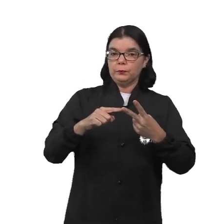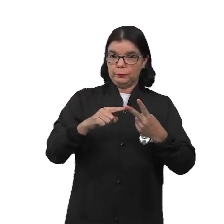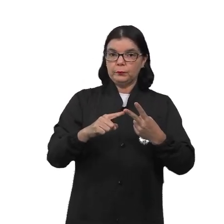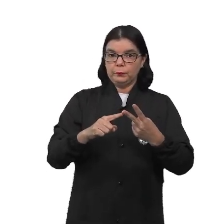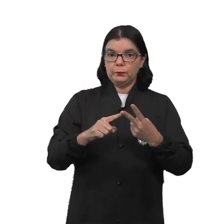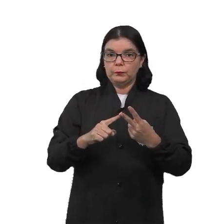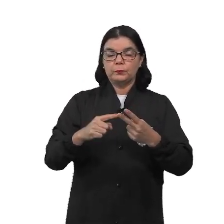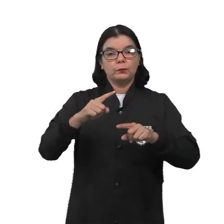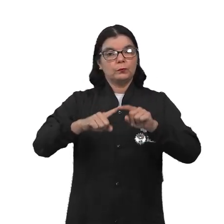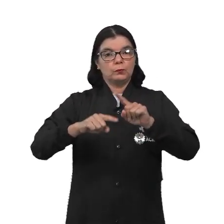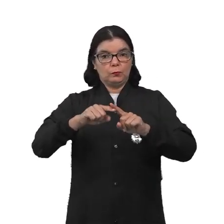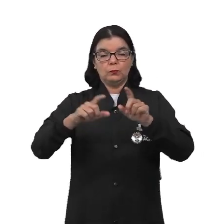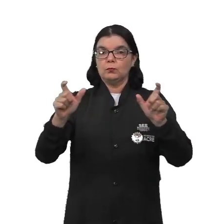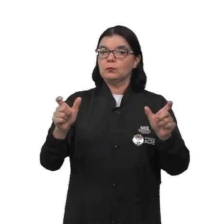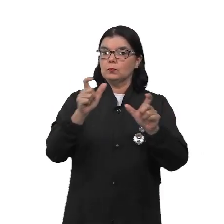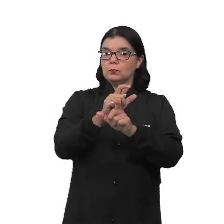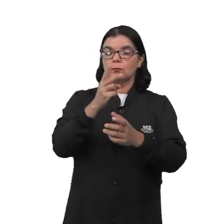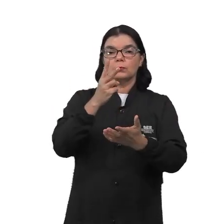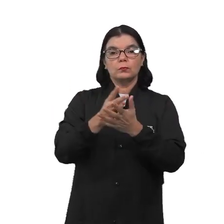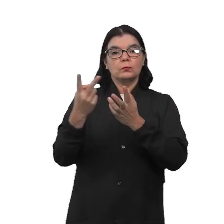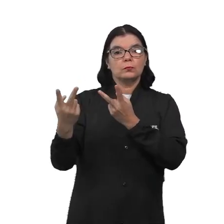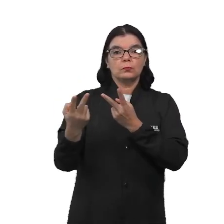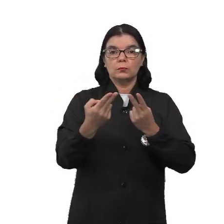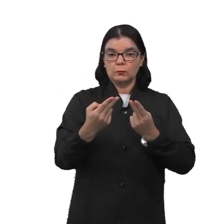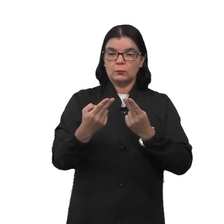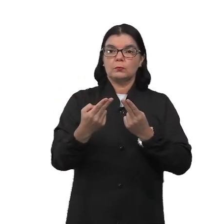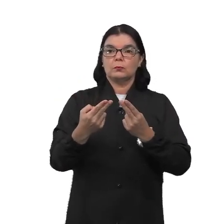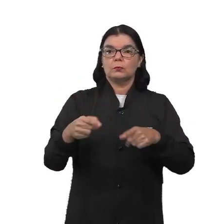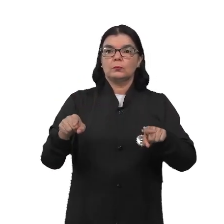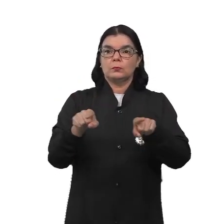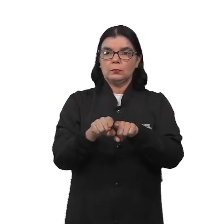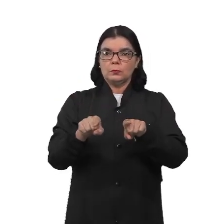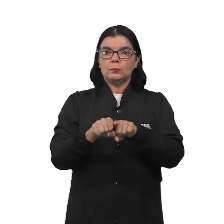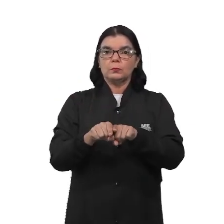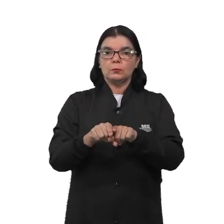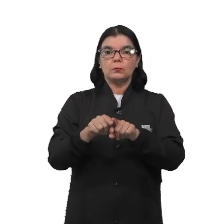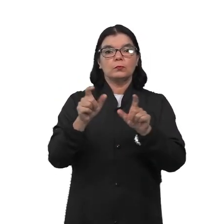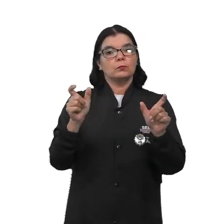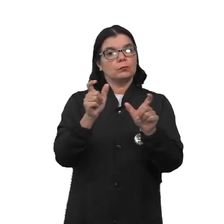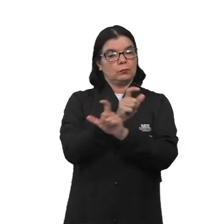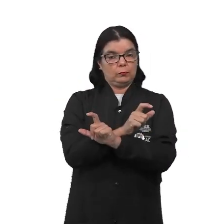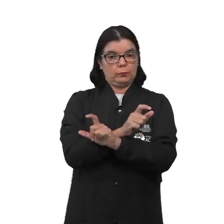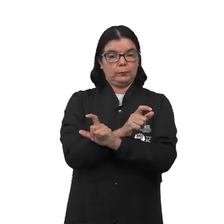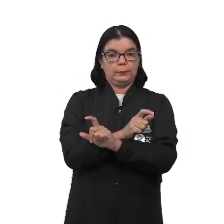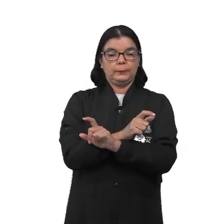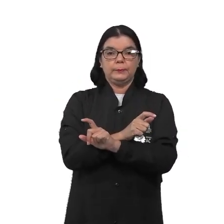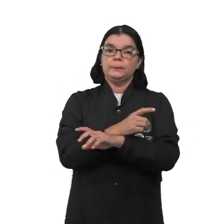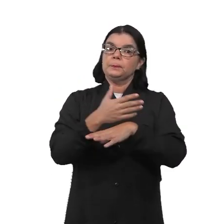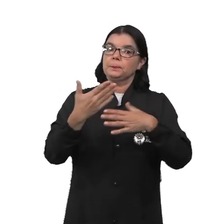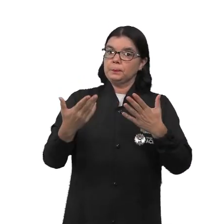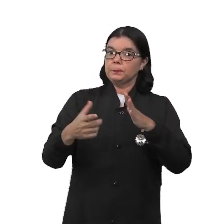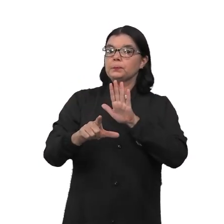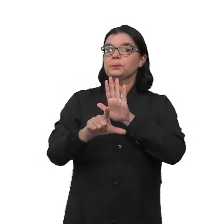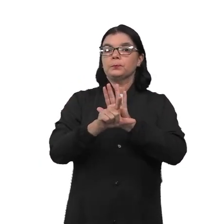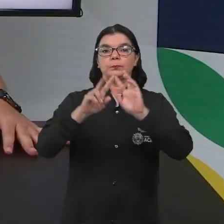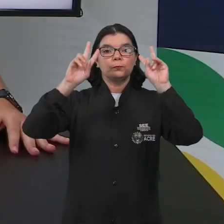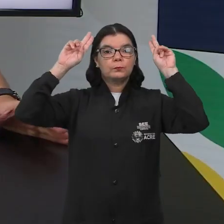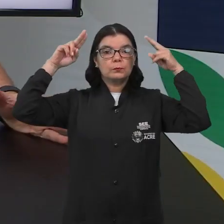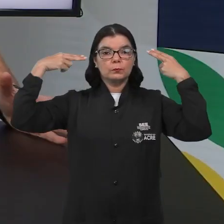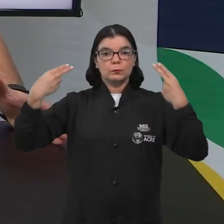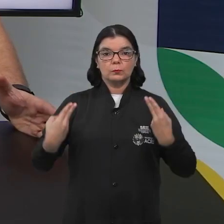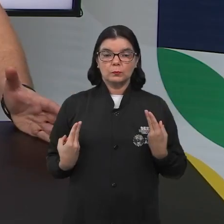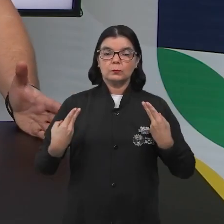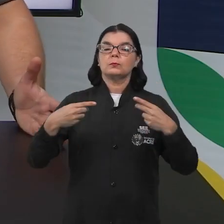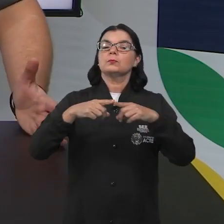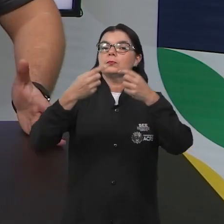corpos, um sobre o outro, são sempre iguais e dirigidas em sentidos opostos. Newton, quando ele fala em